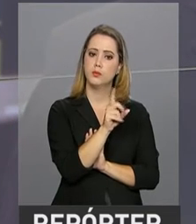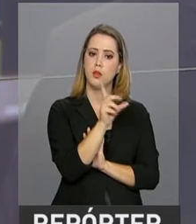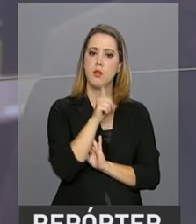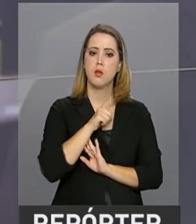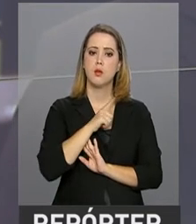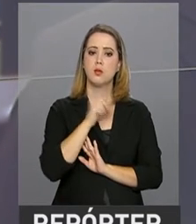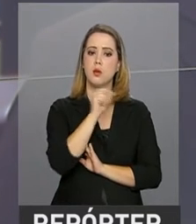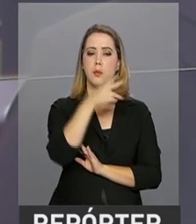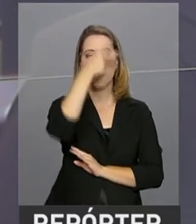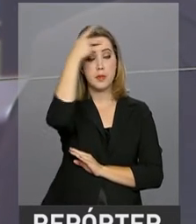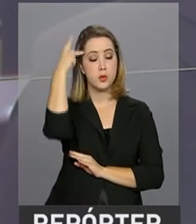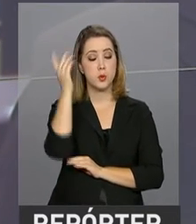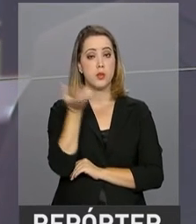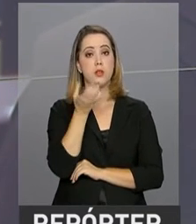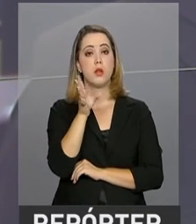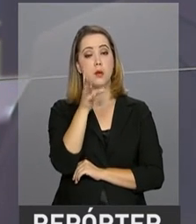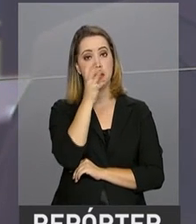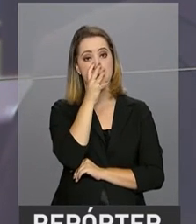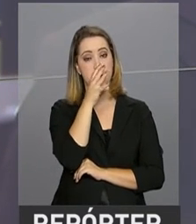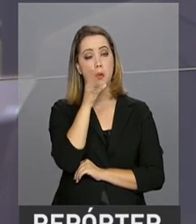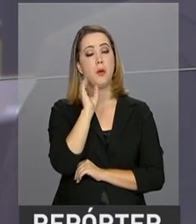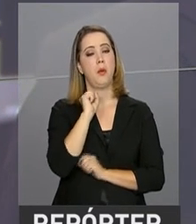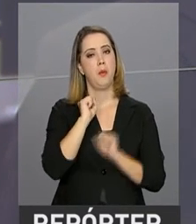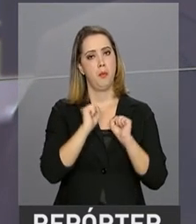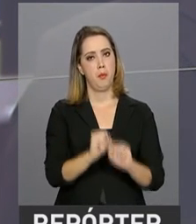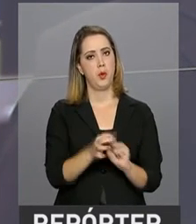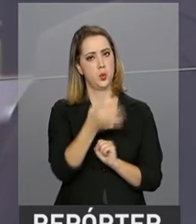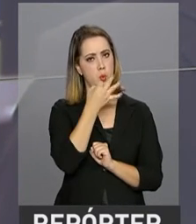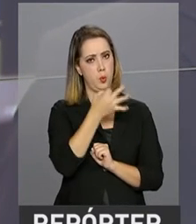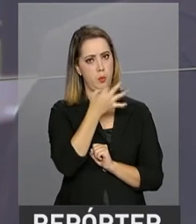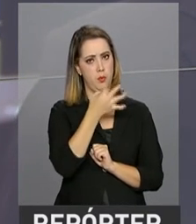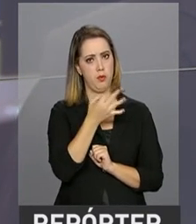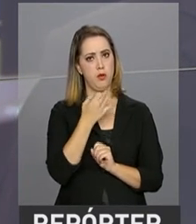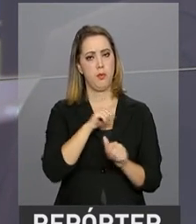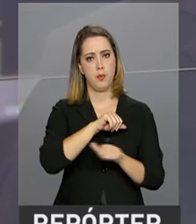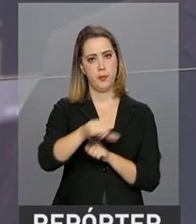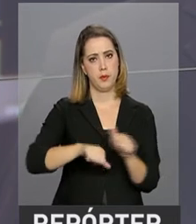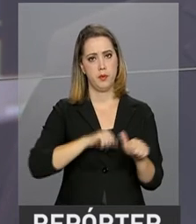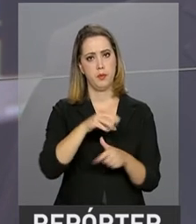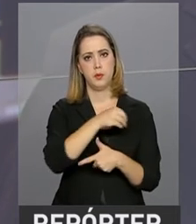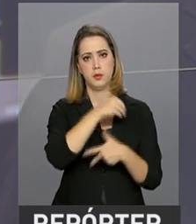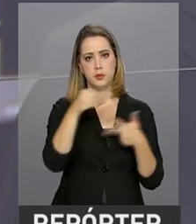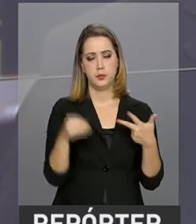estiver interessado pode dar sugestões para mudanças no Enem, não é mesmo?